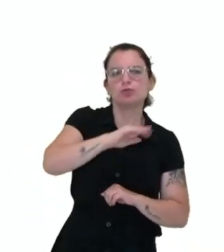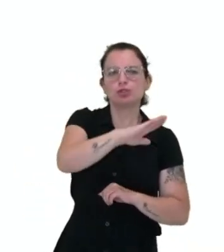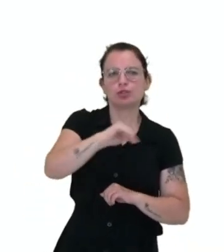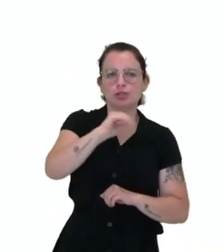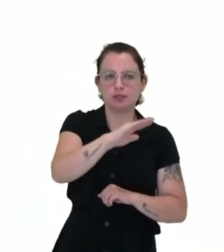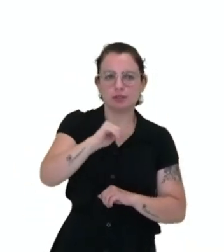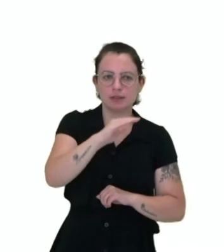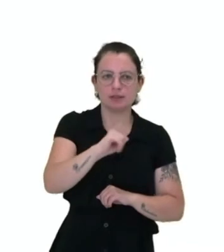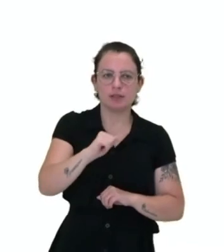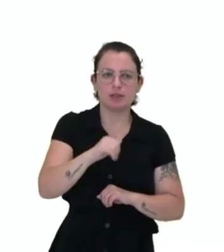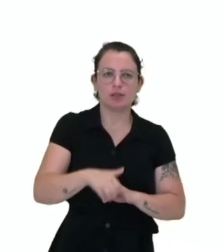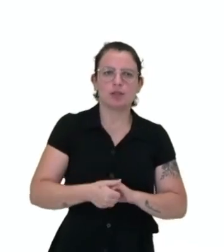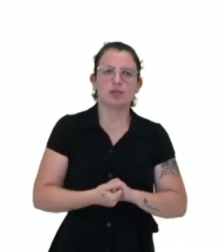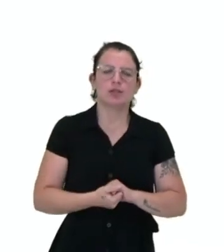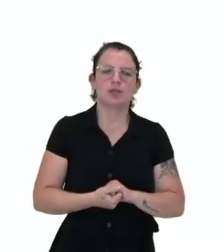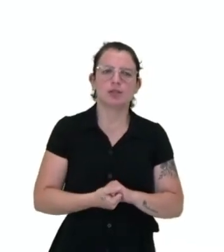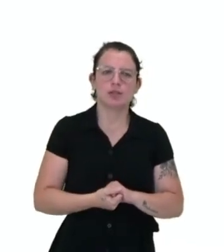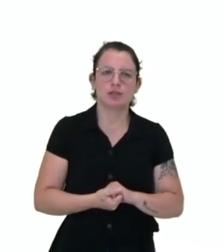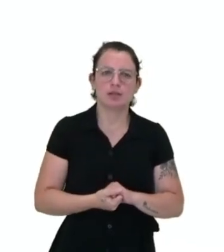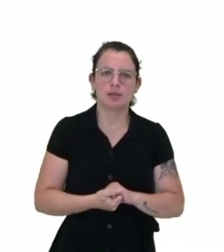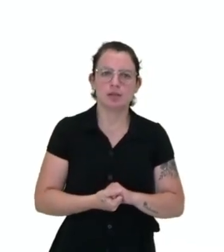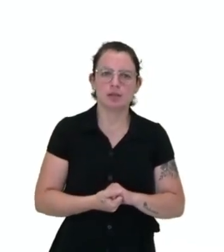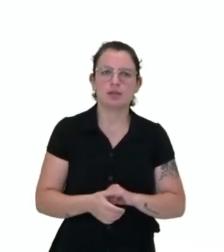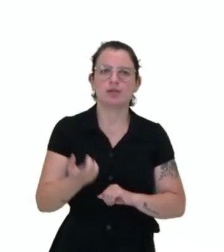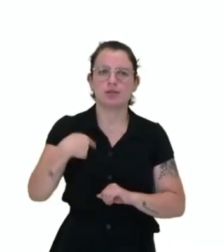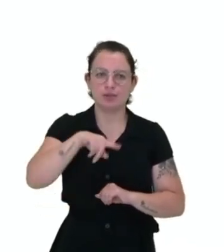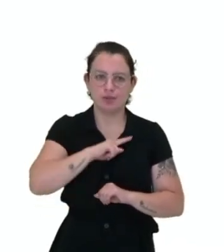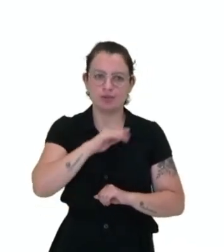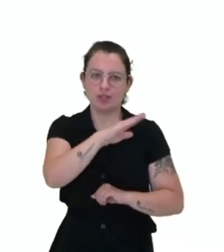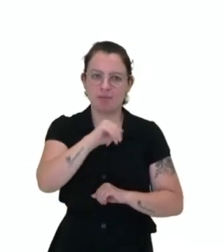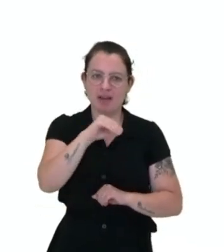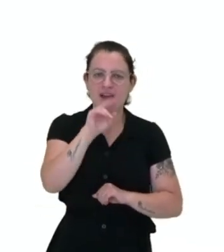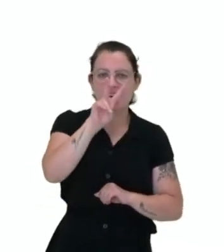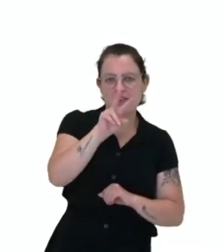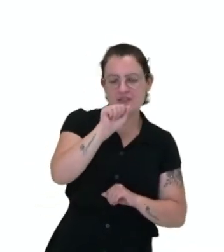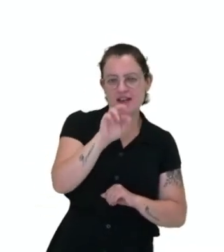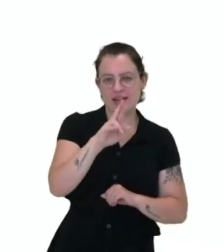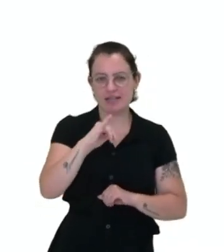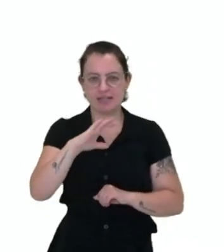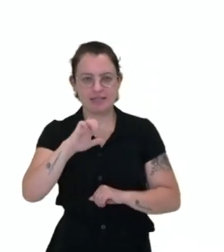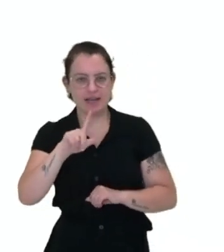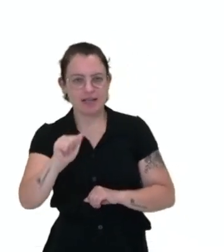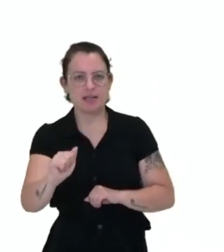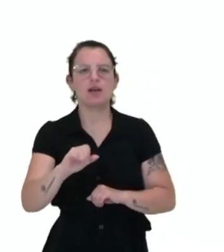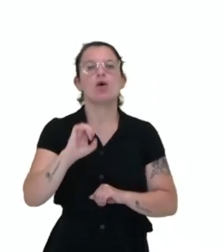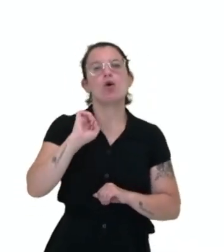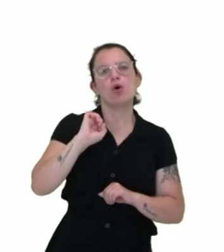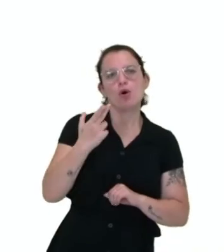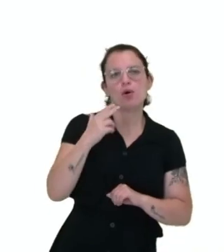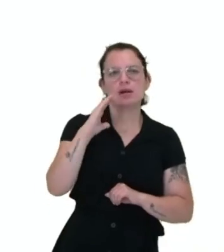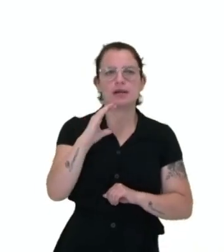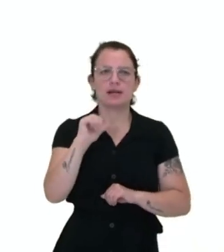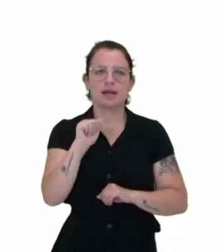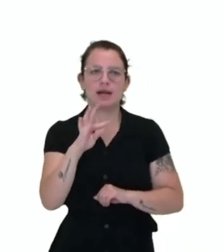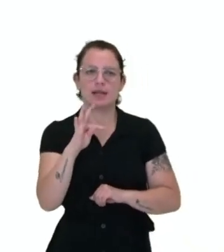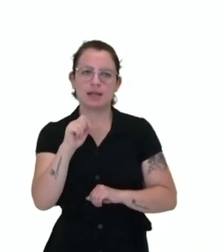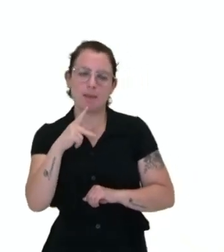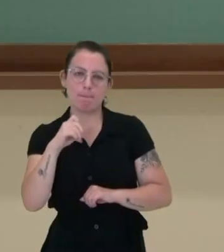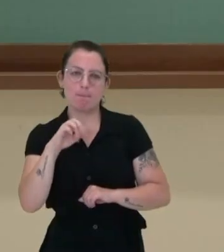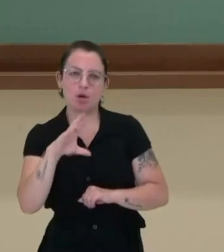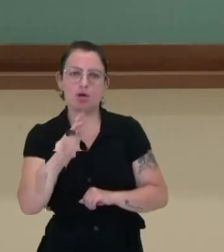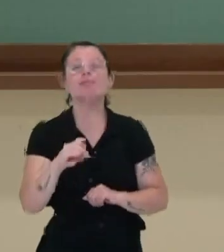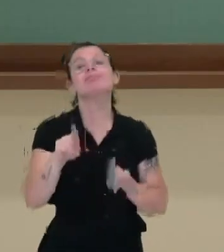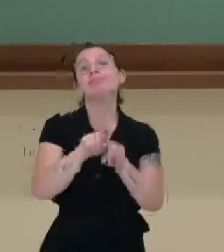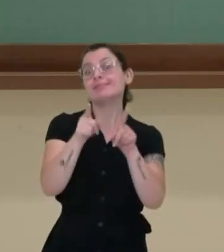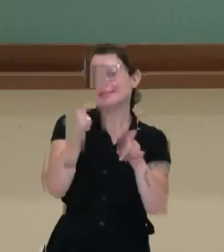de varicela ou catapora, e nós também temos vacina. Olha ela aqui, ó. Aqui